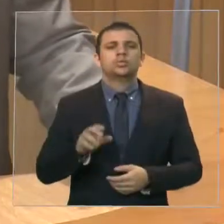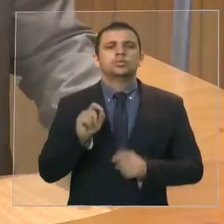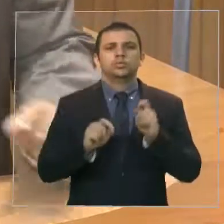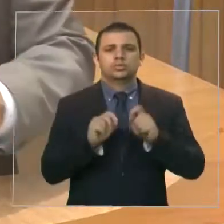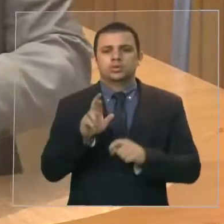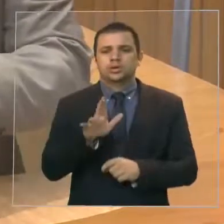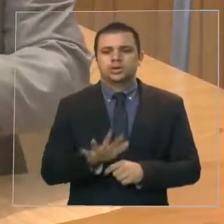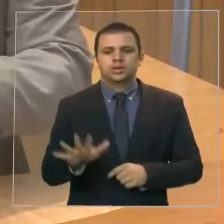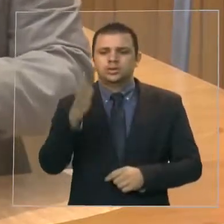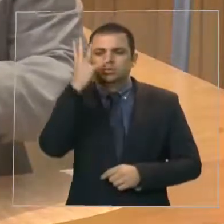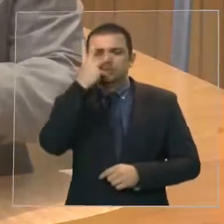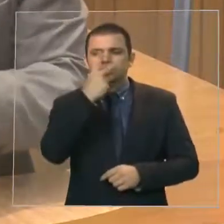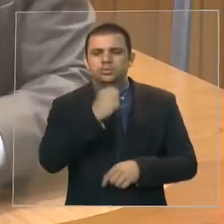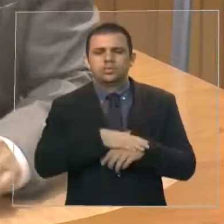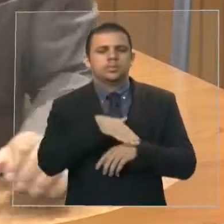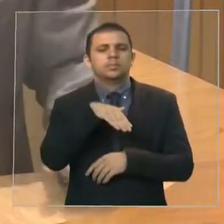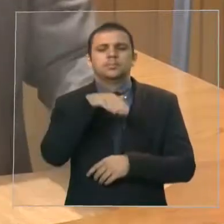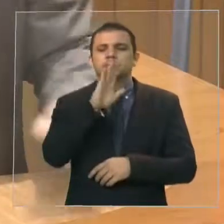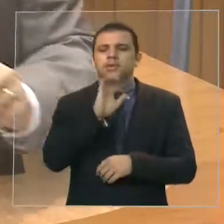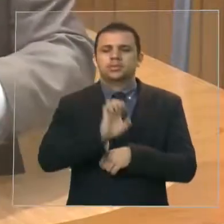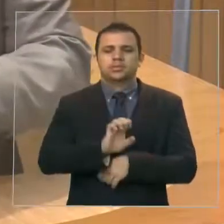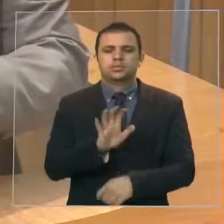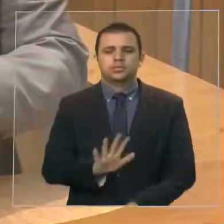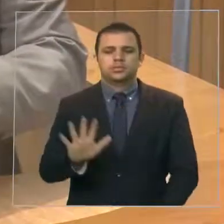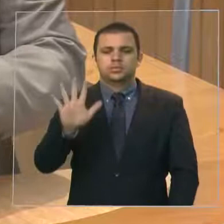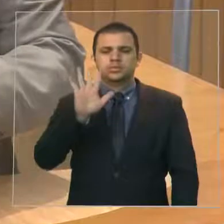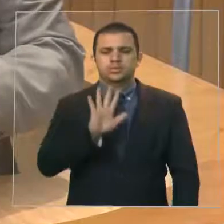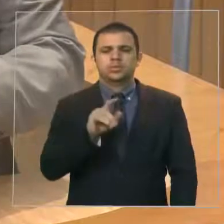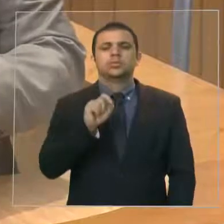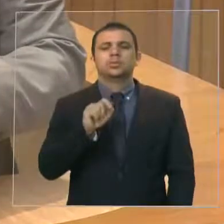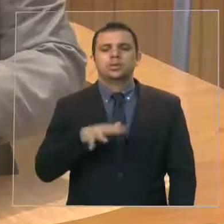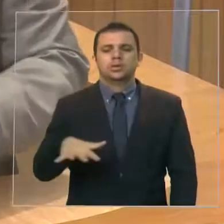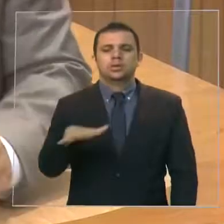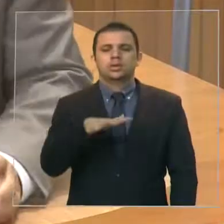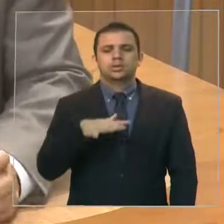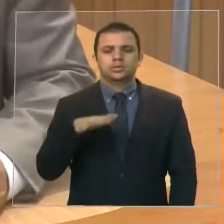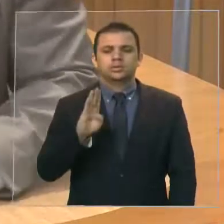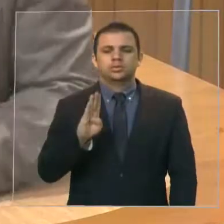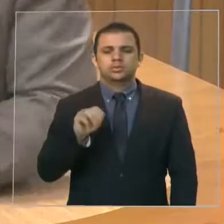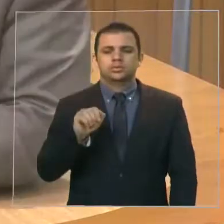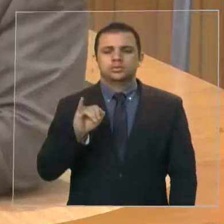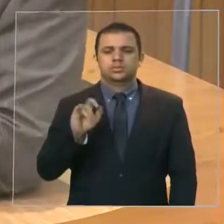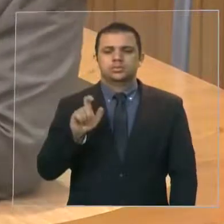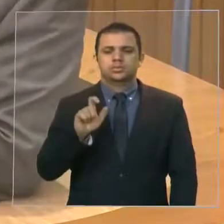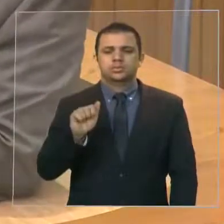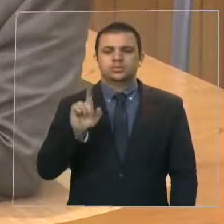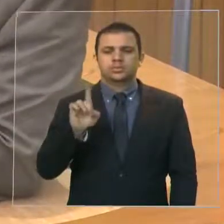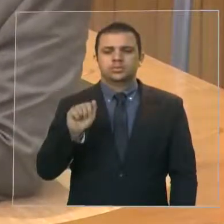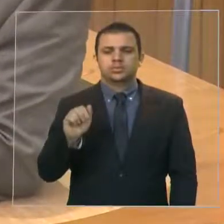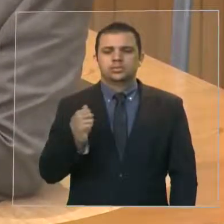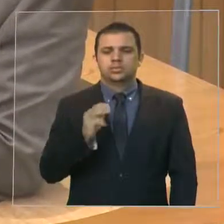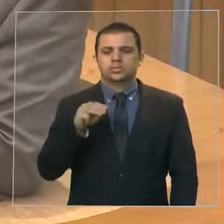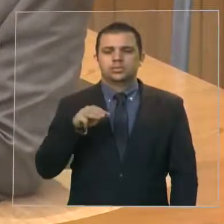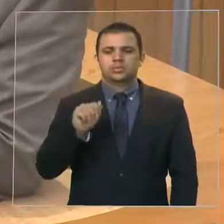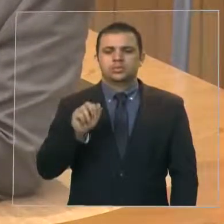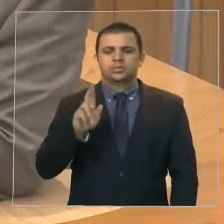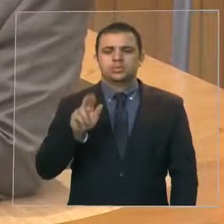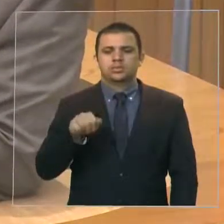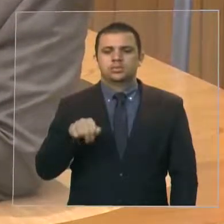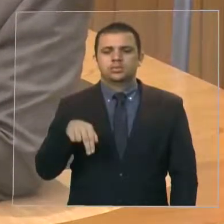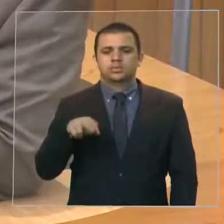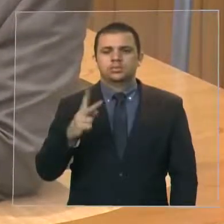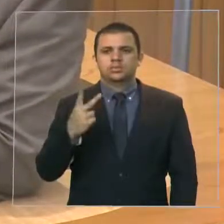Maranhão, a Baixada Maranhense. Quem conhece bem ou quem passa pela Baixada